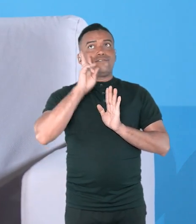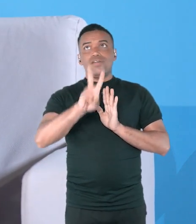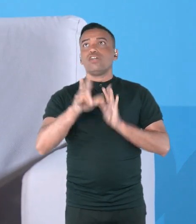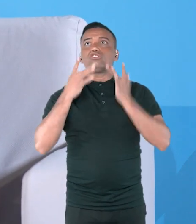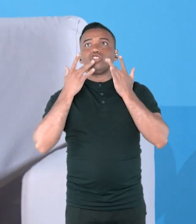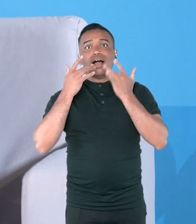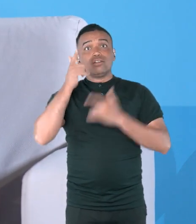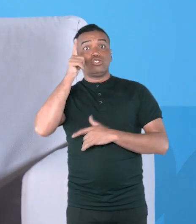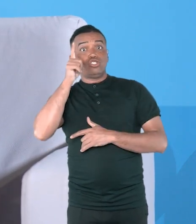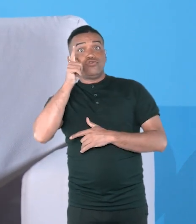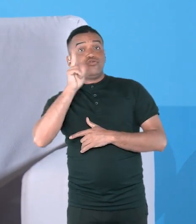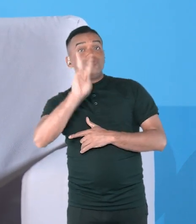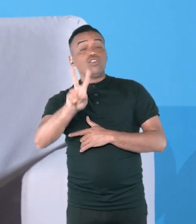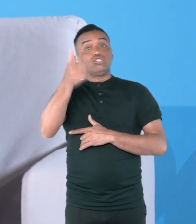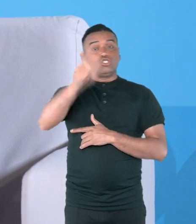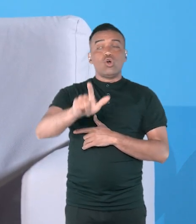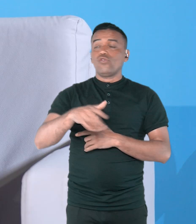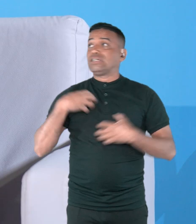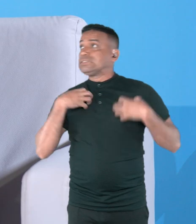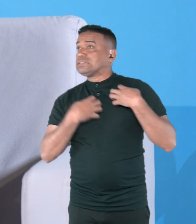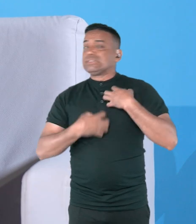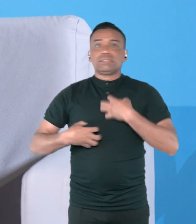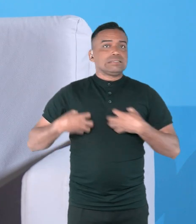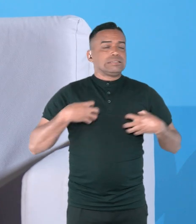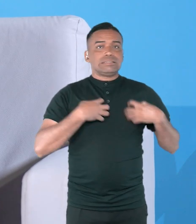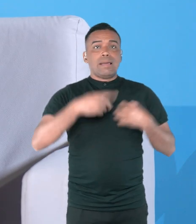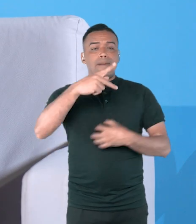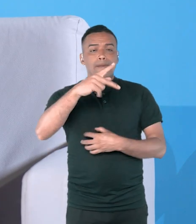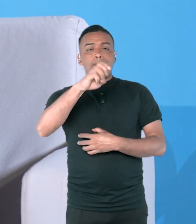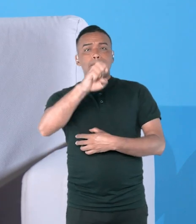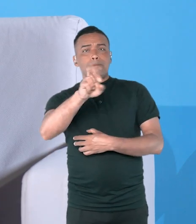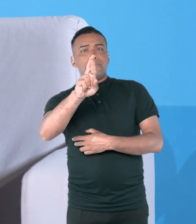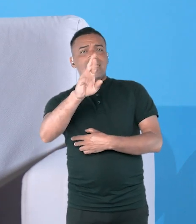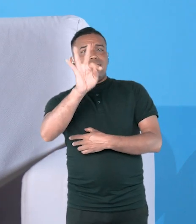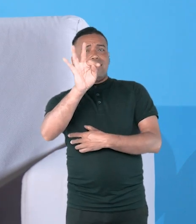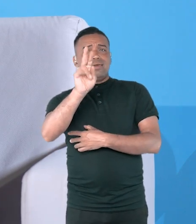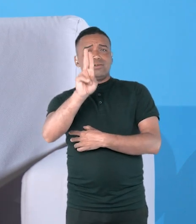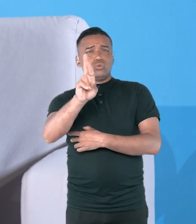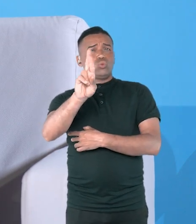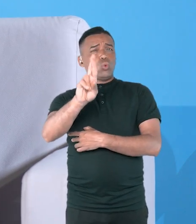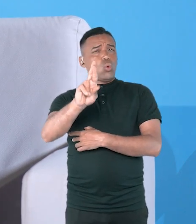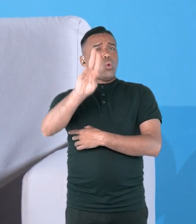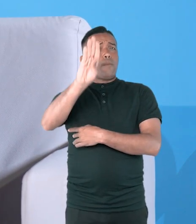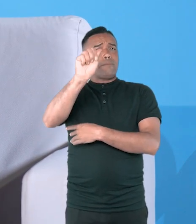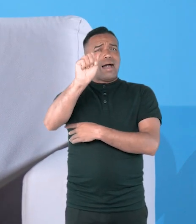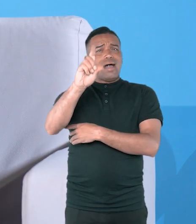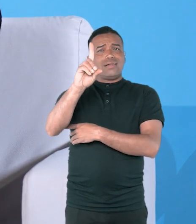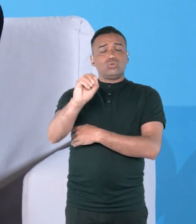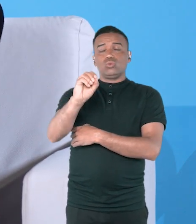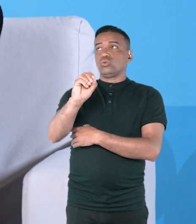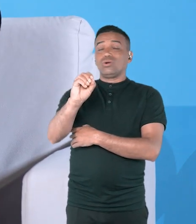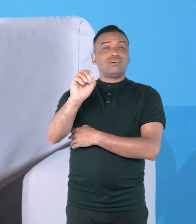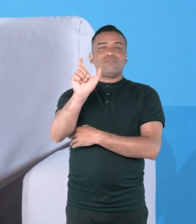ele vendo a peça, ele foi ver de novo, que ele ficou perturbado, a palavra que ele usa. Eu adoro essa palavra, porque essa palavra